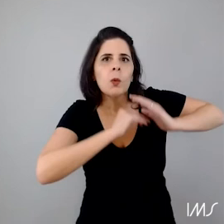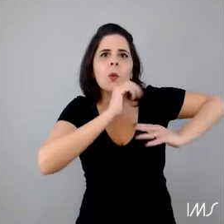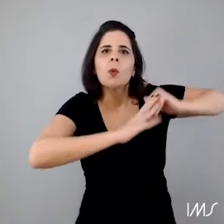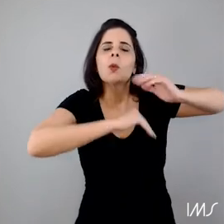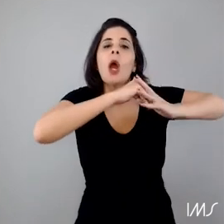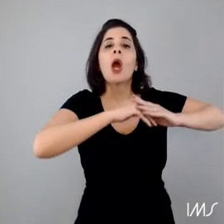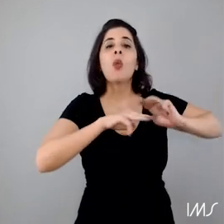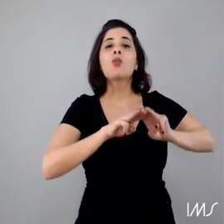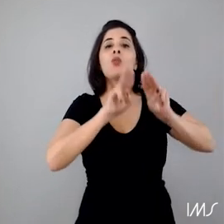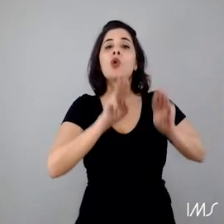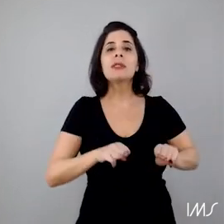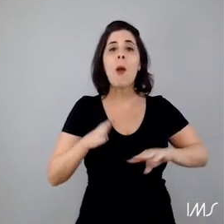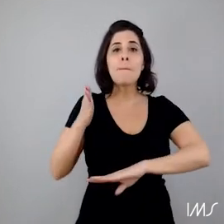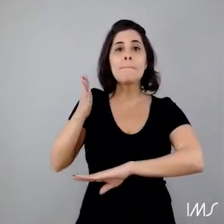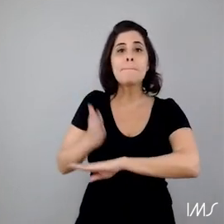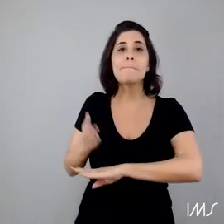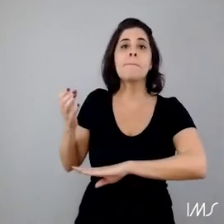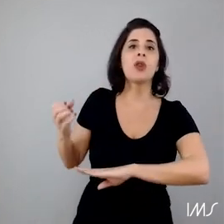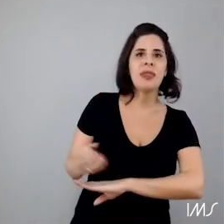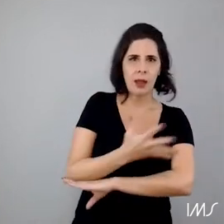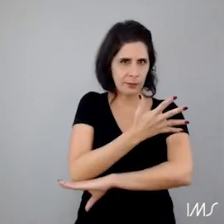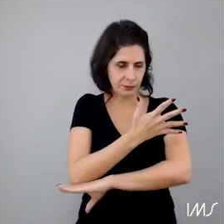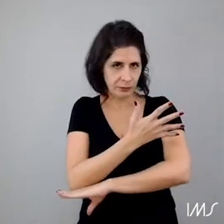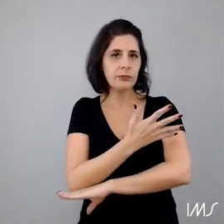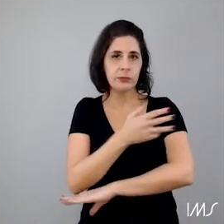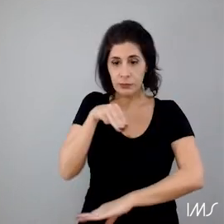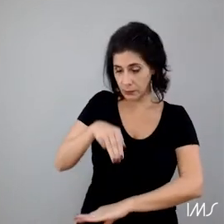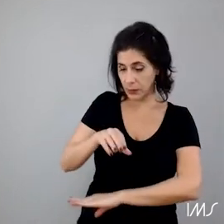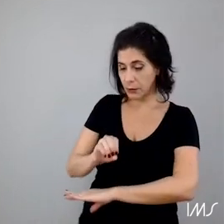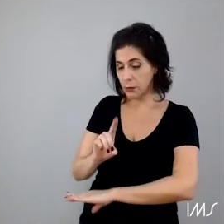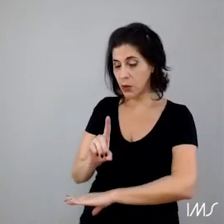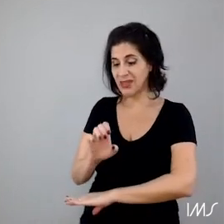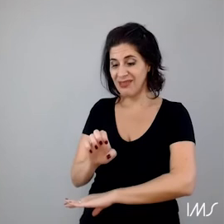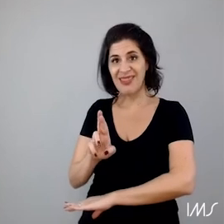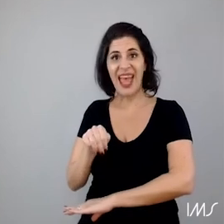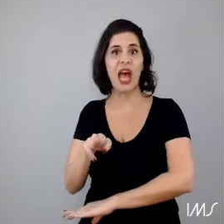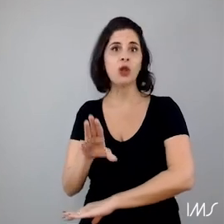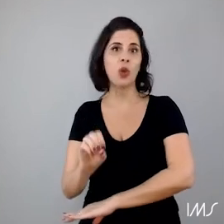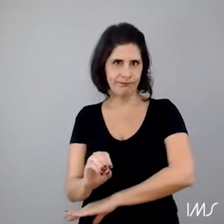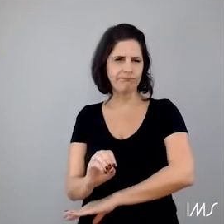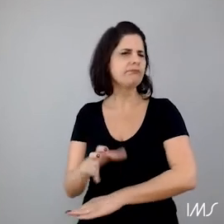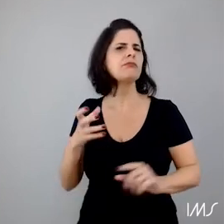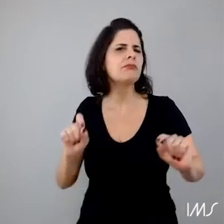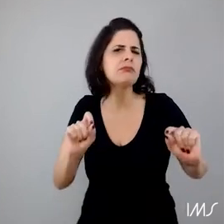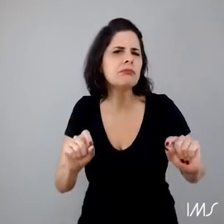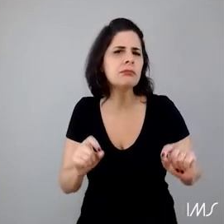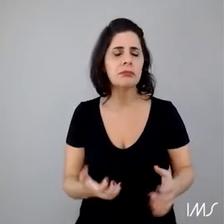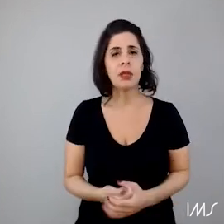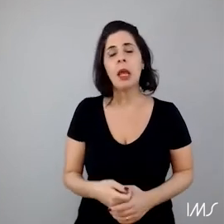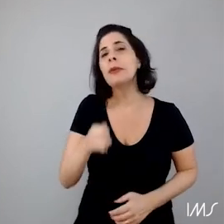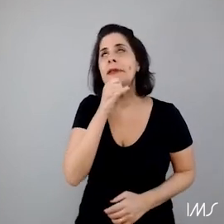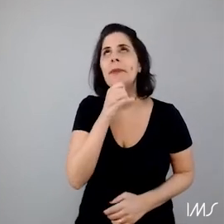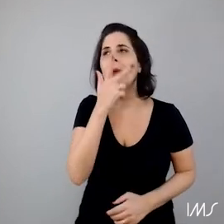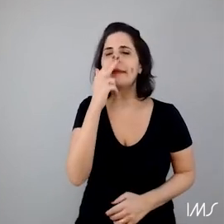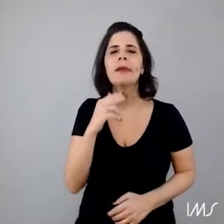num mausoléu e tem que se ajoelhar para as obras. Ele foi absolutamente revolucionário nesse